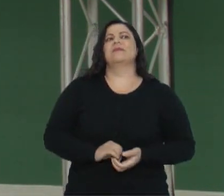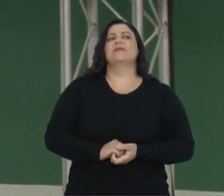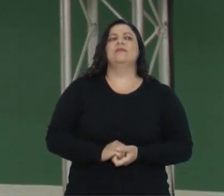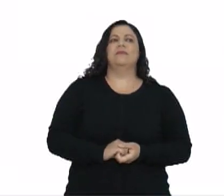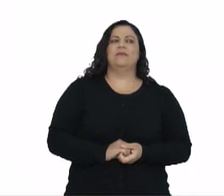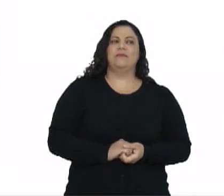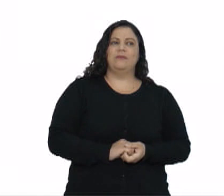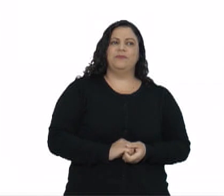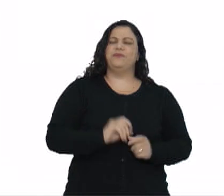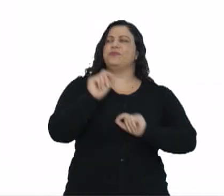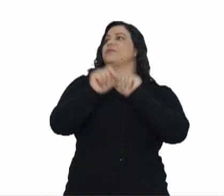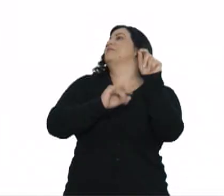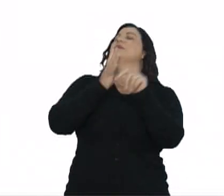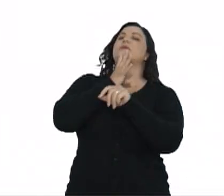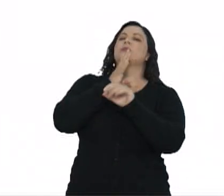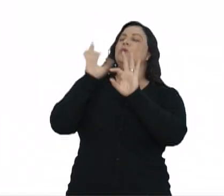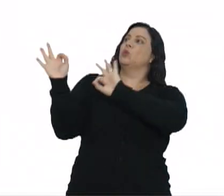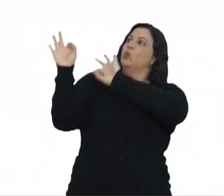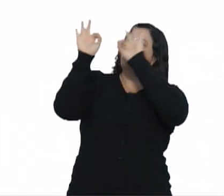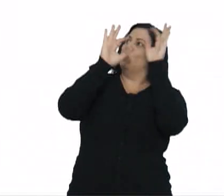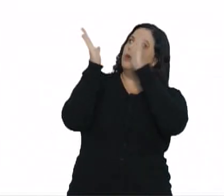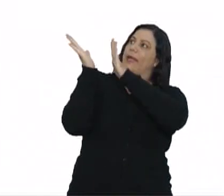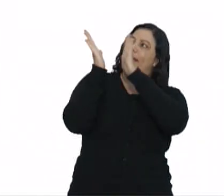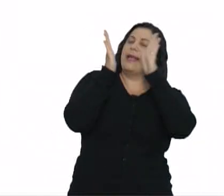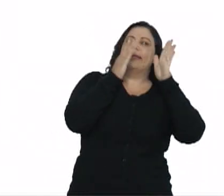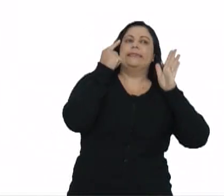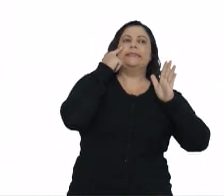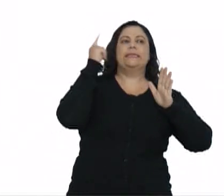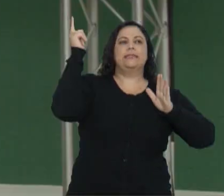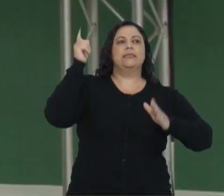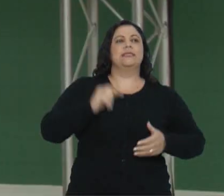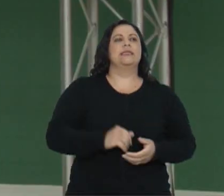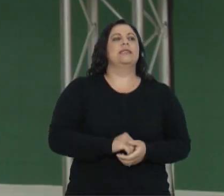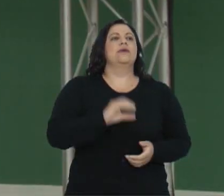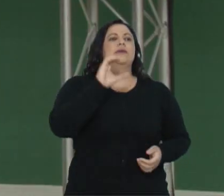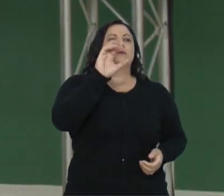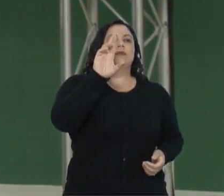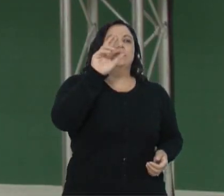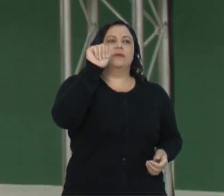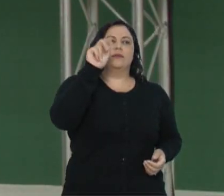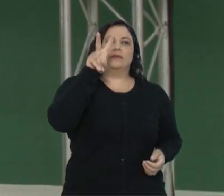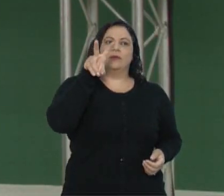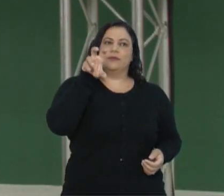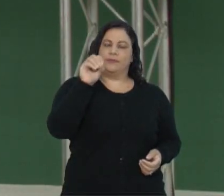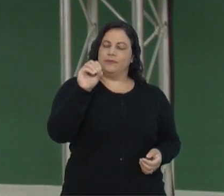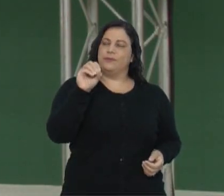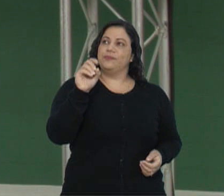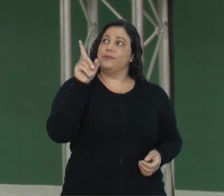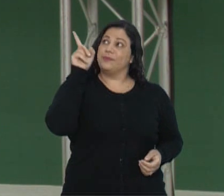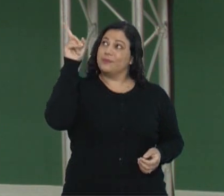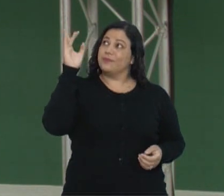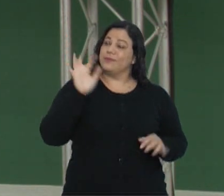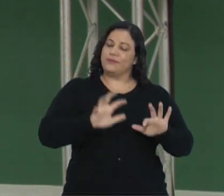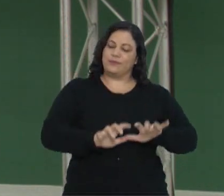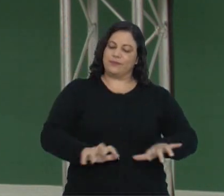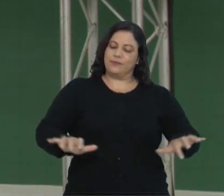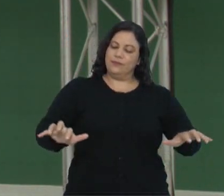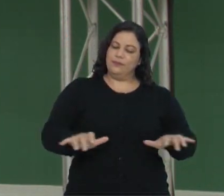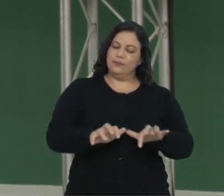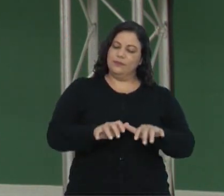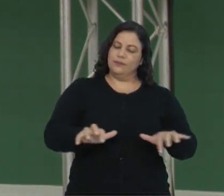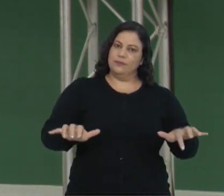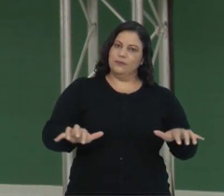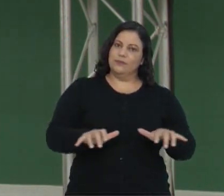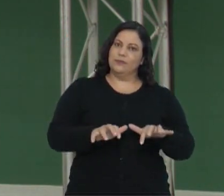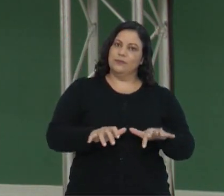O cravo, para quem não sabe, né, é o cravo duplo, esse aqui no caso, ele tem duas fileiras de teclado, né, ele que ajudou, a partir dele é